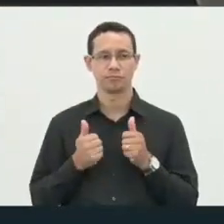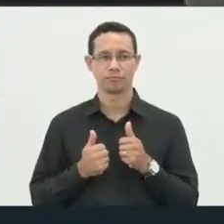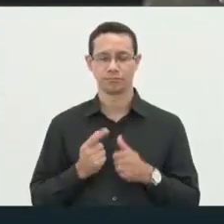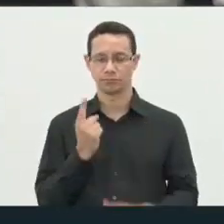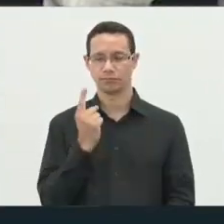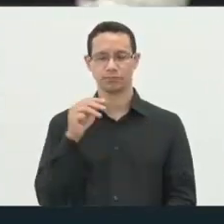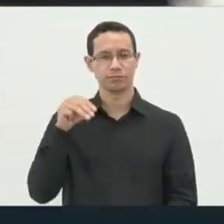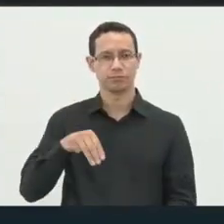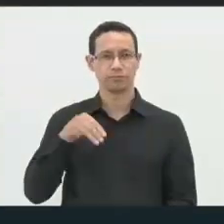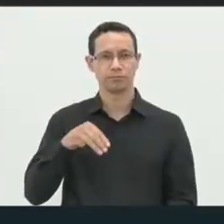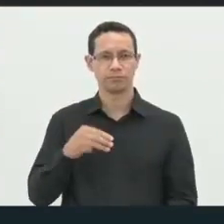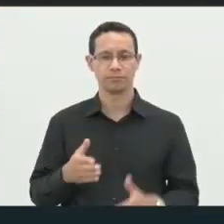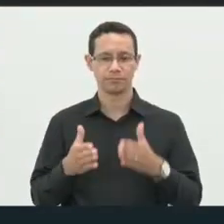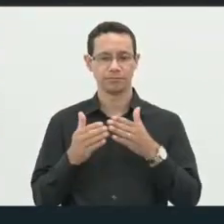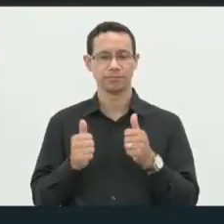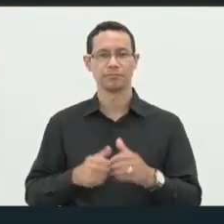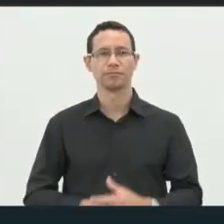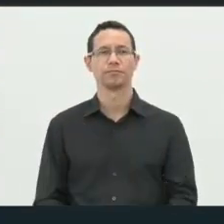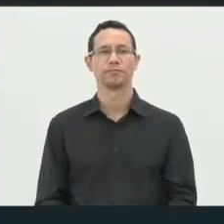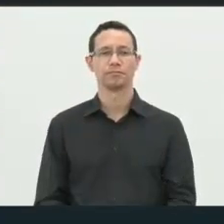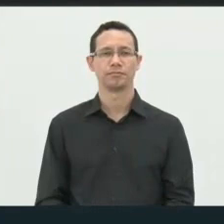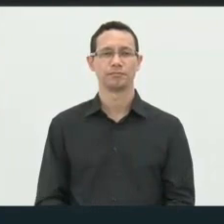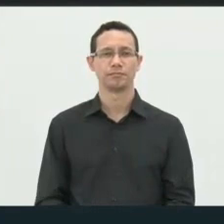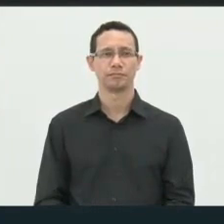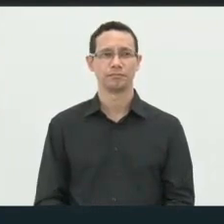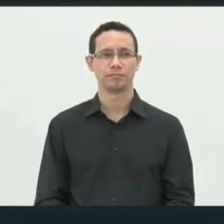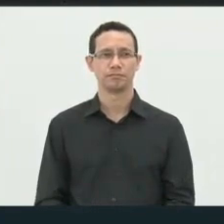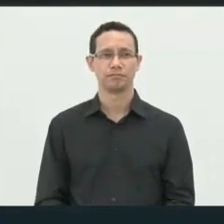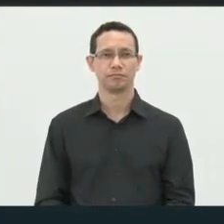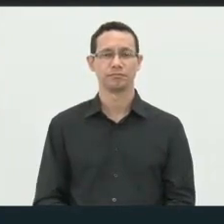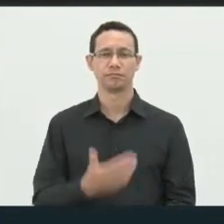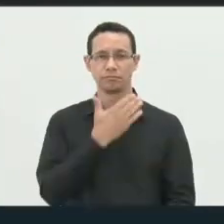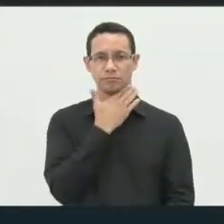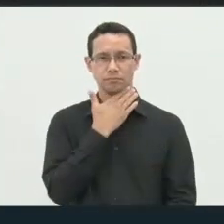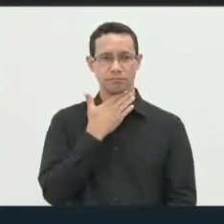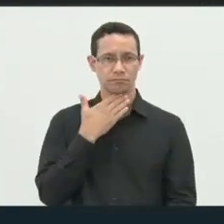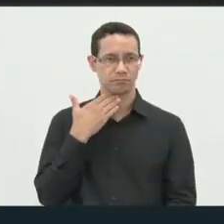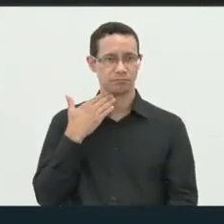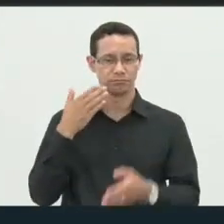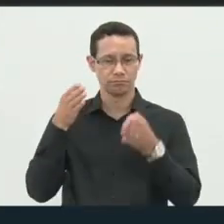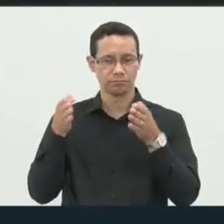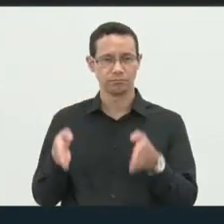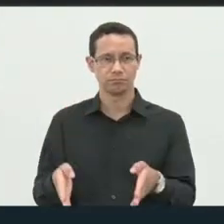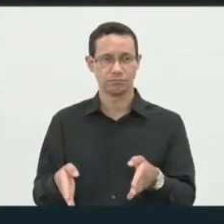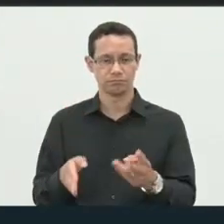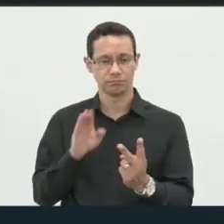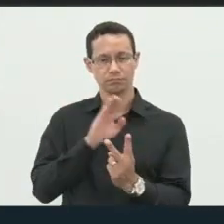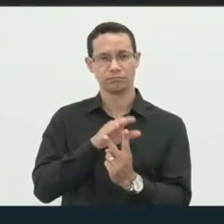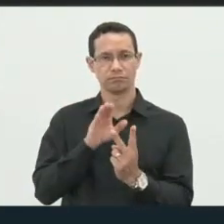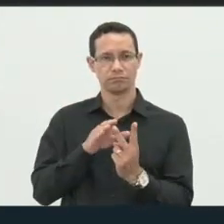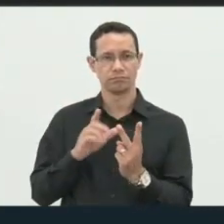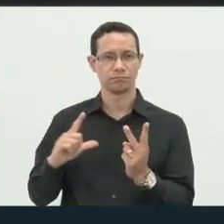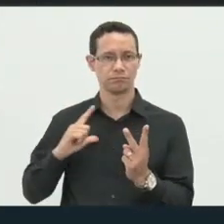silêncio pelo falecimento de dois